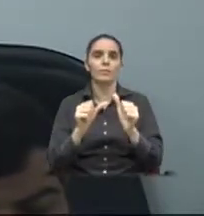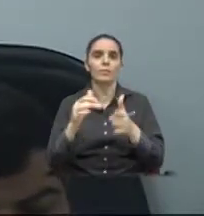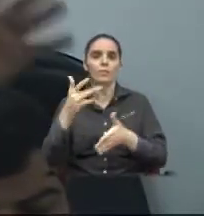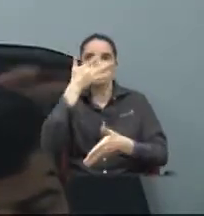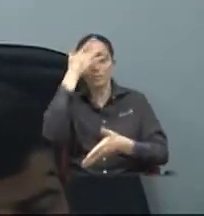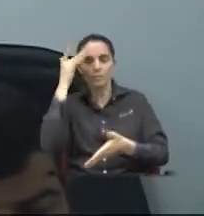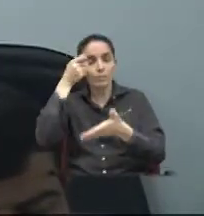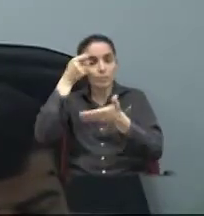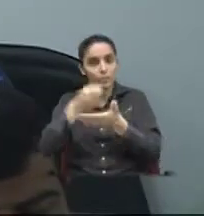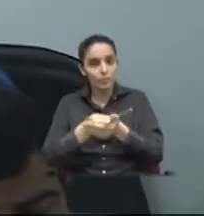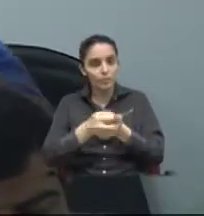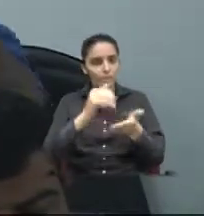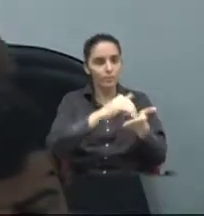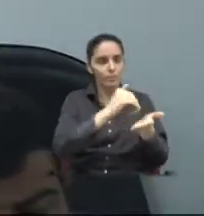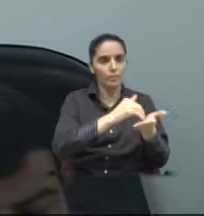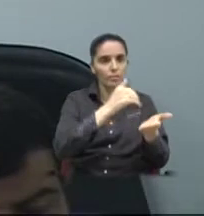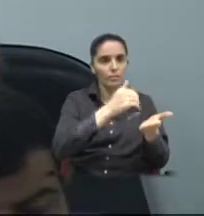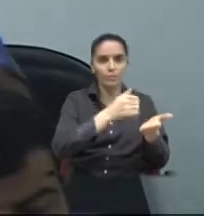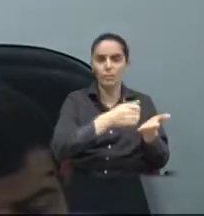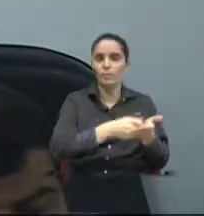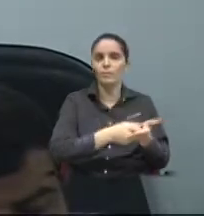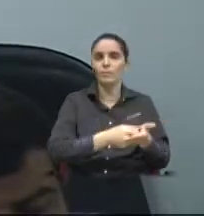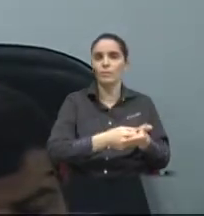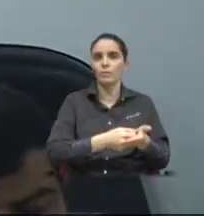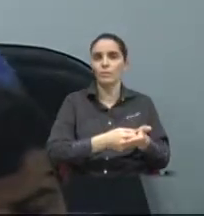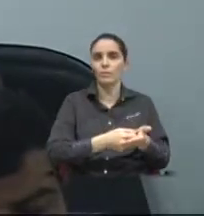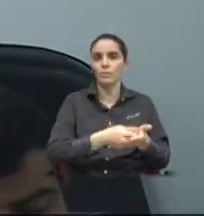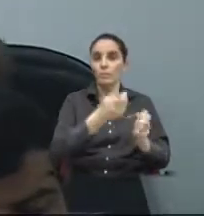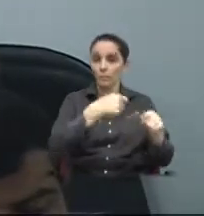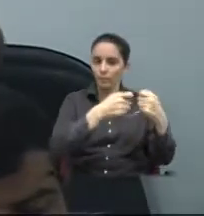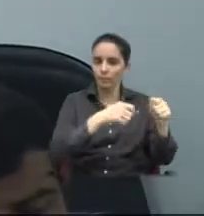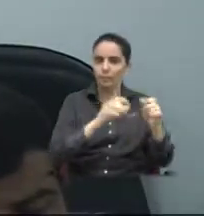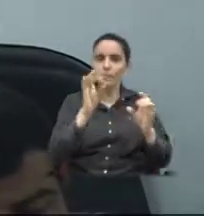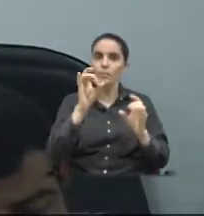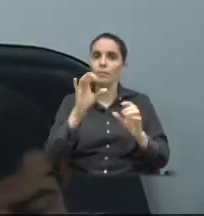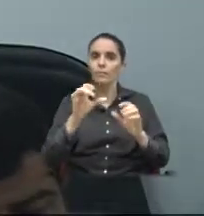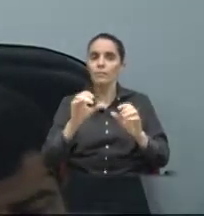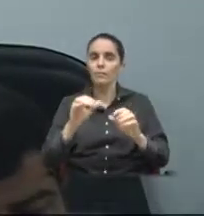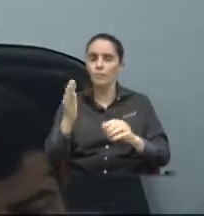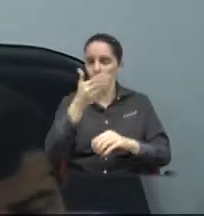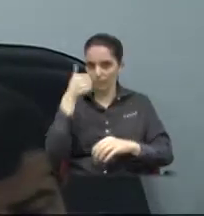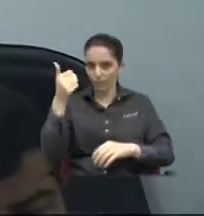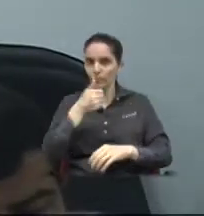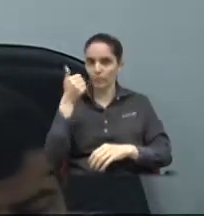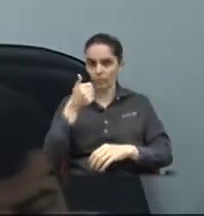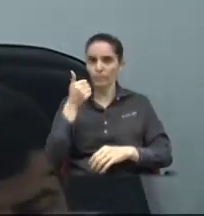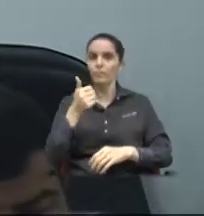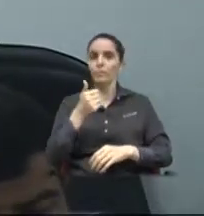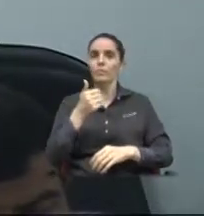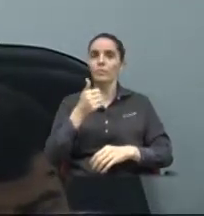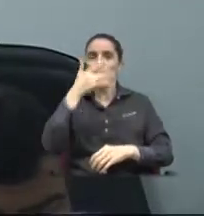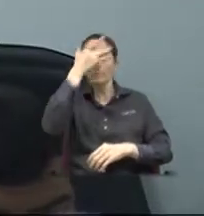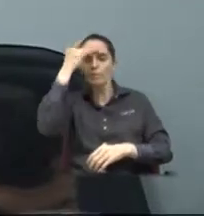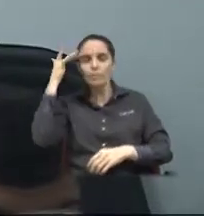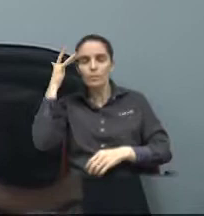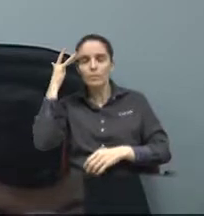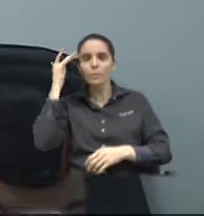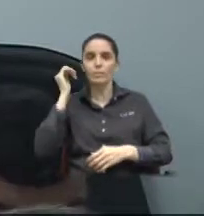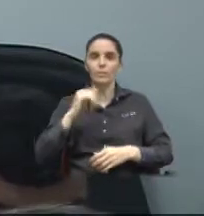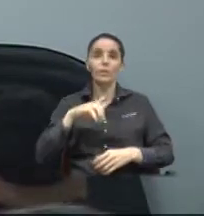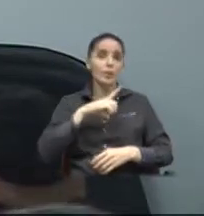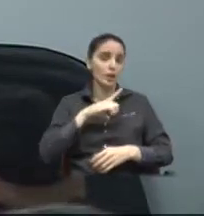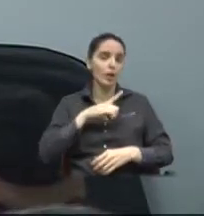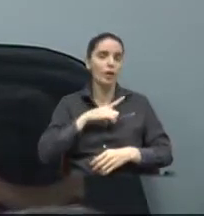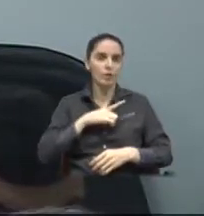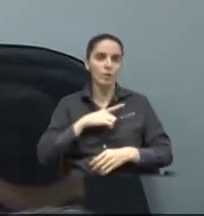Não está se criando nada, só está modificando a forma para agilizar o tratamento dessas pessoas que adquirem essa